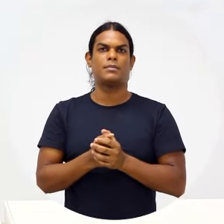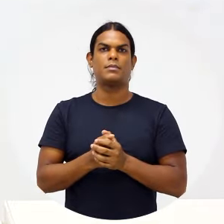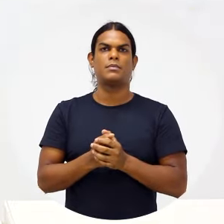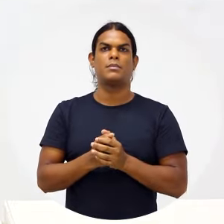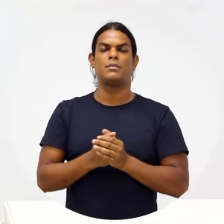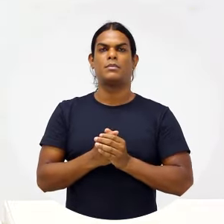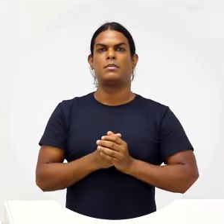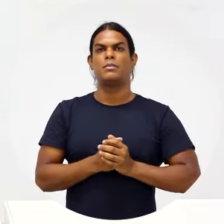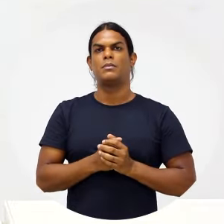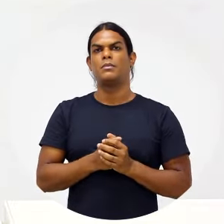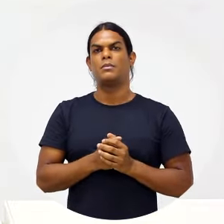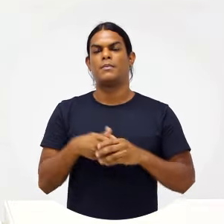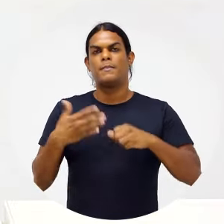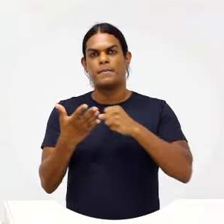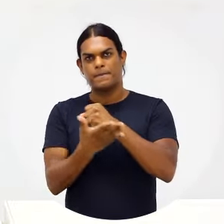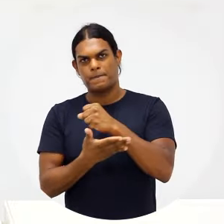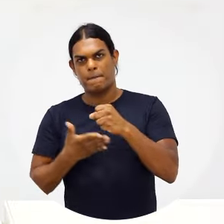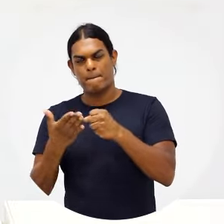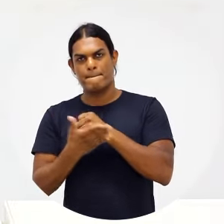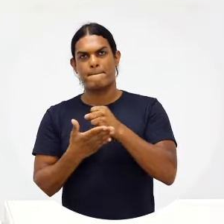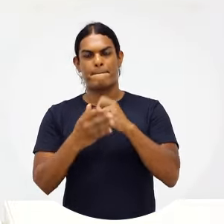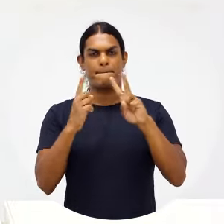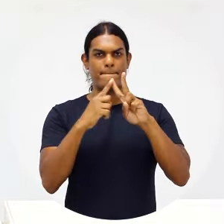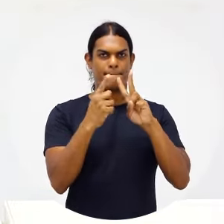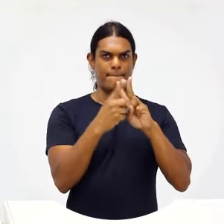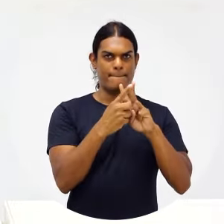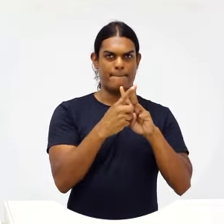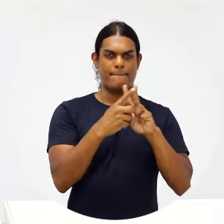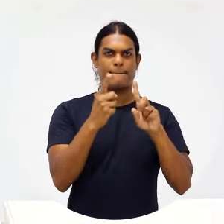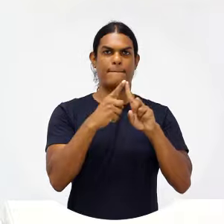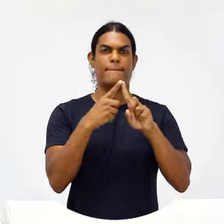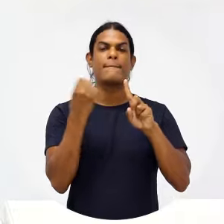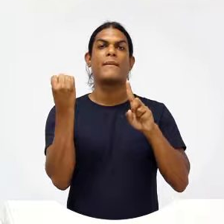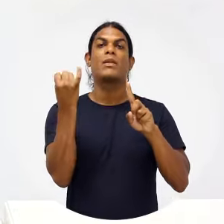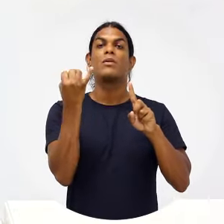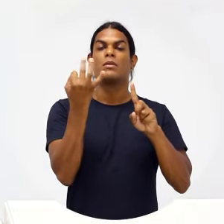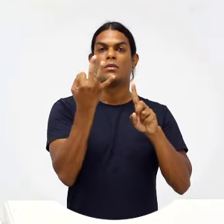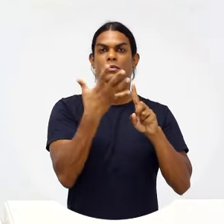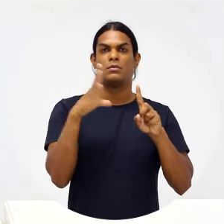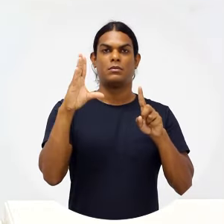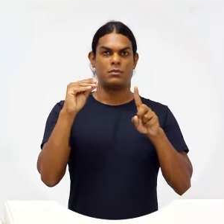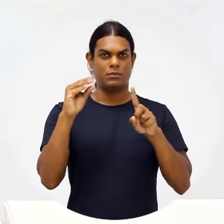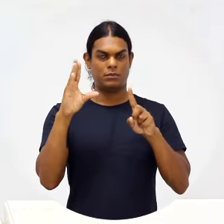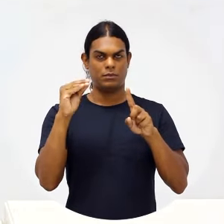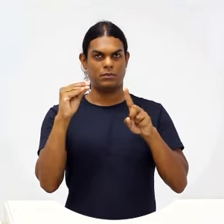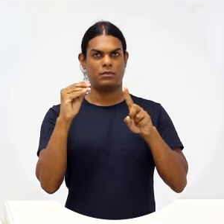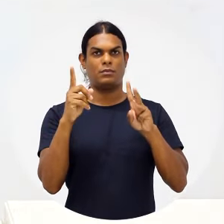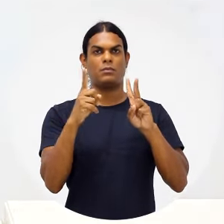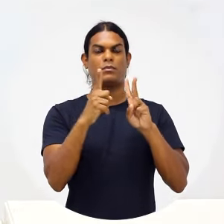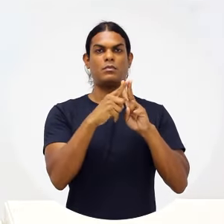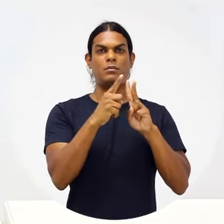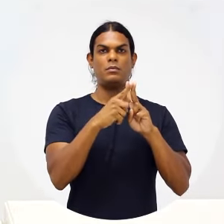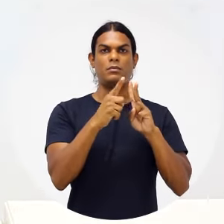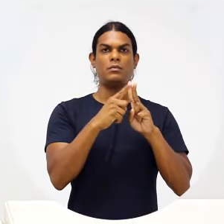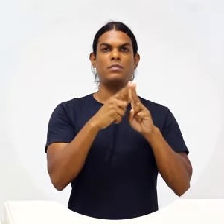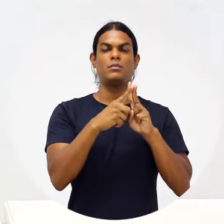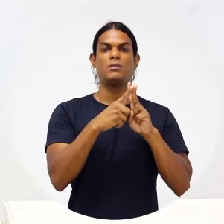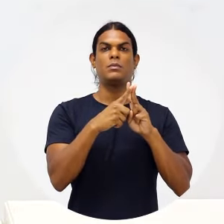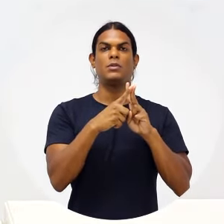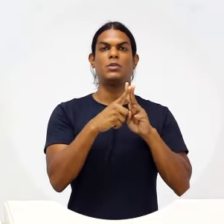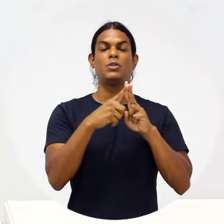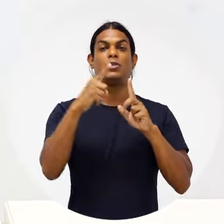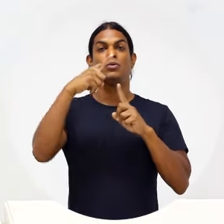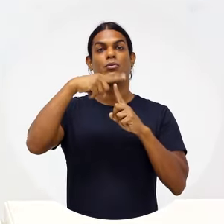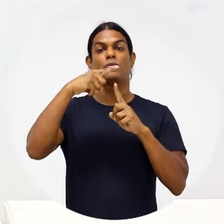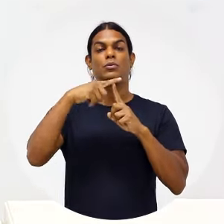se pautar em basicamente dois princípios: o quantitativo de funcionários que temos na empresa e o grau de